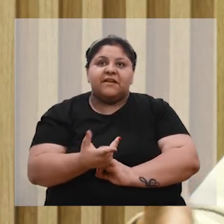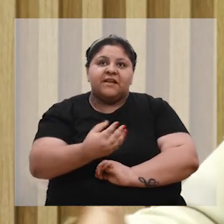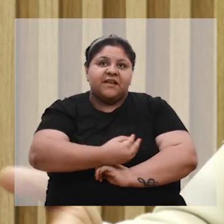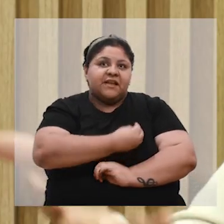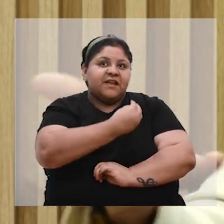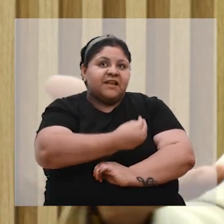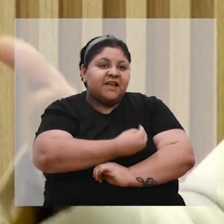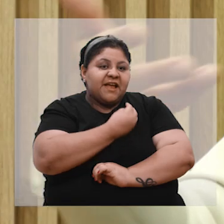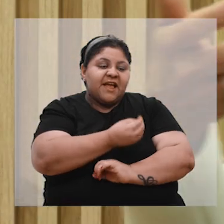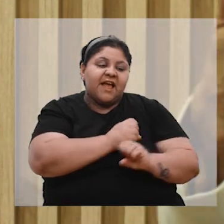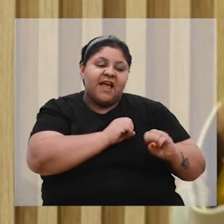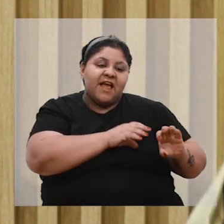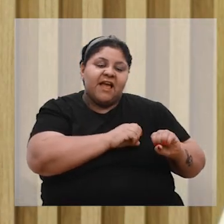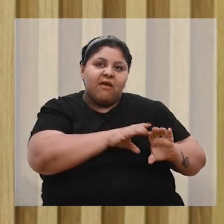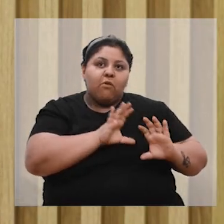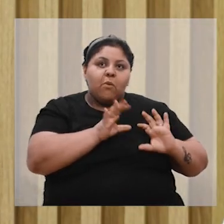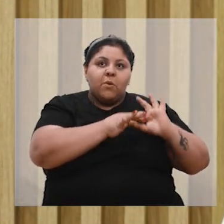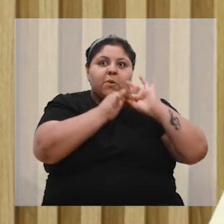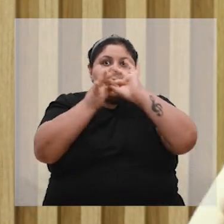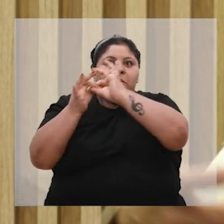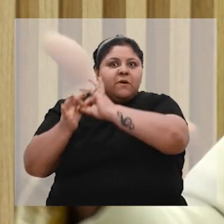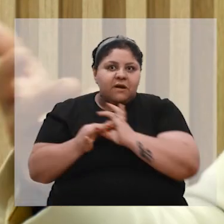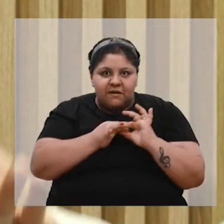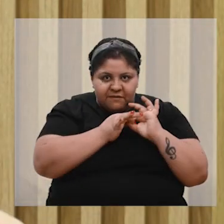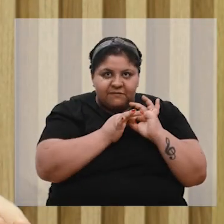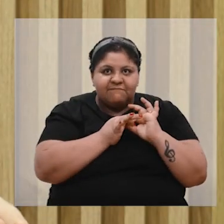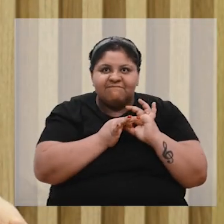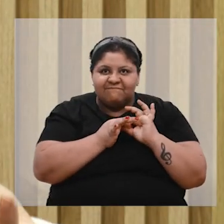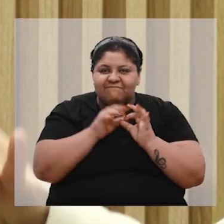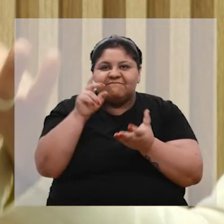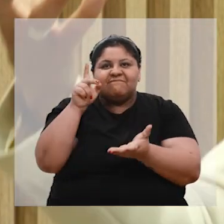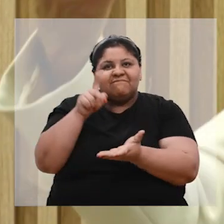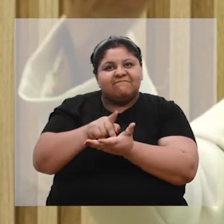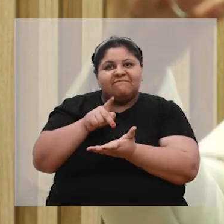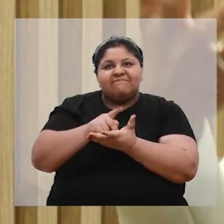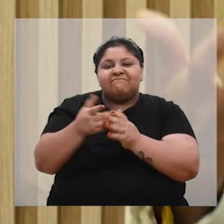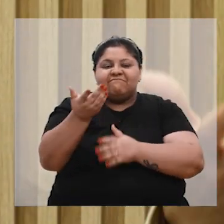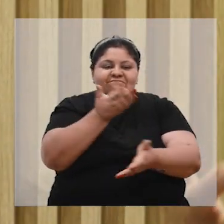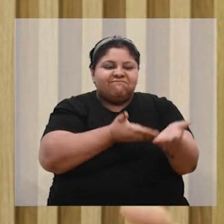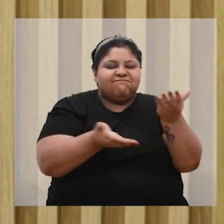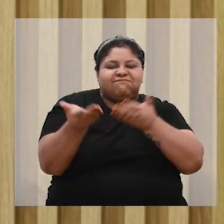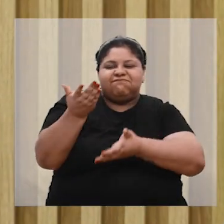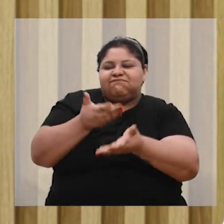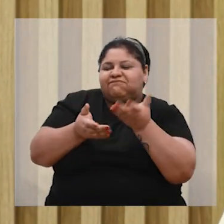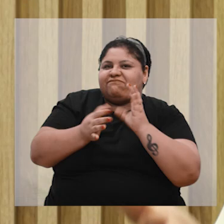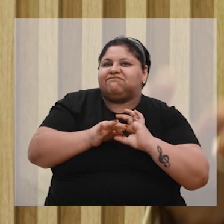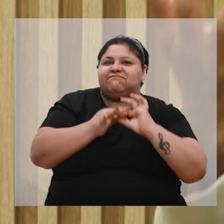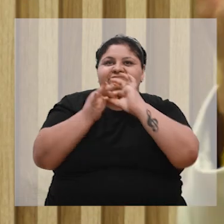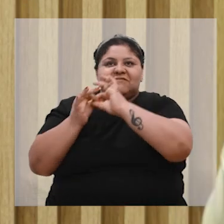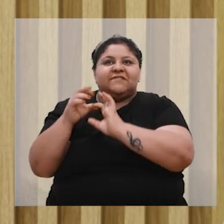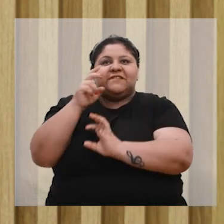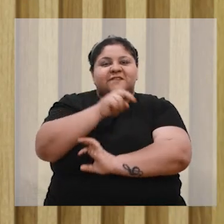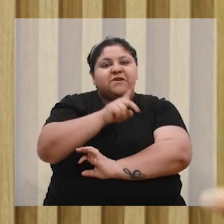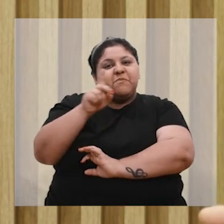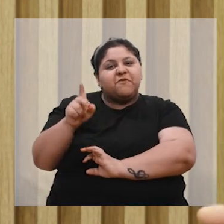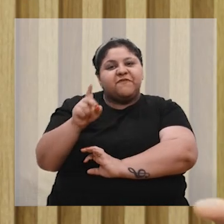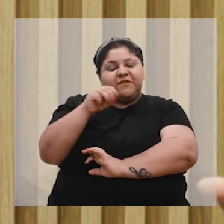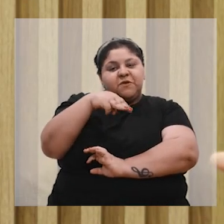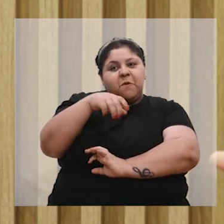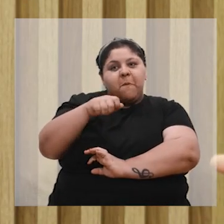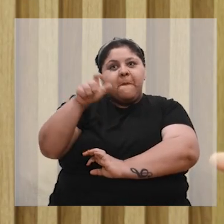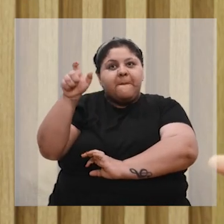a vida na educação se entrelaça. Não é assim? É um entrelaçamento. Professor